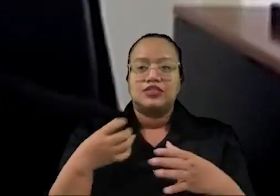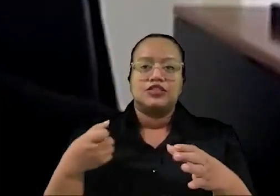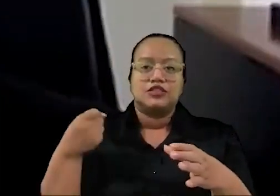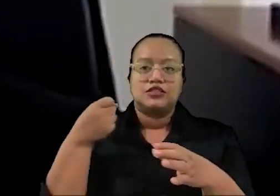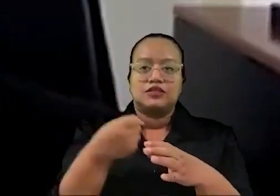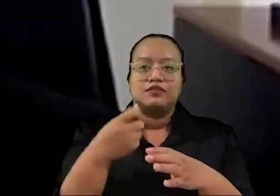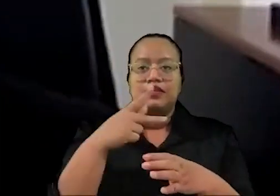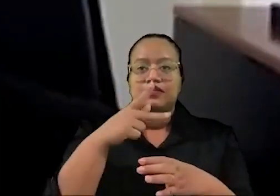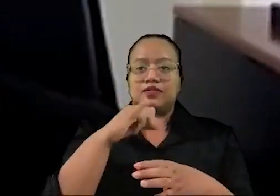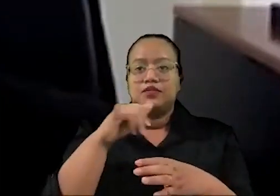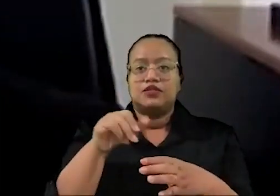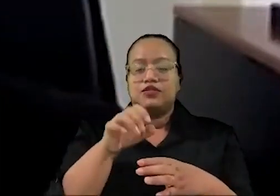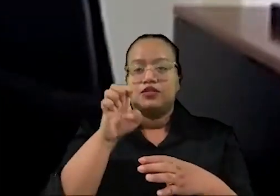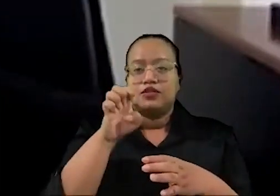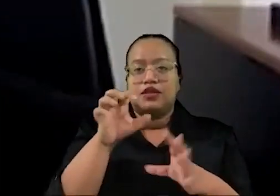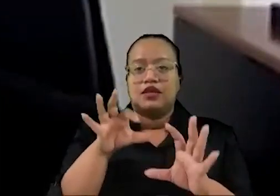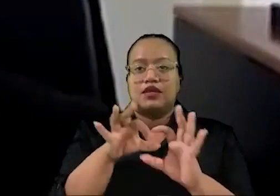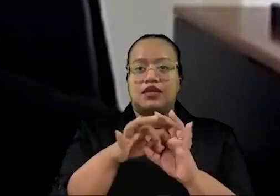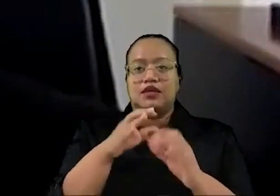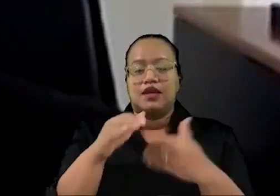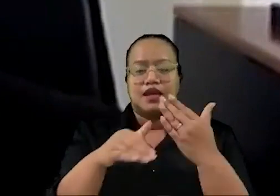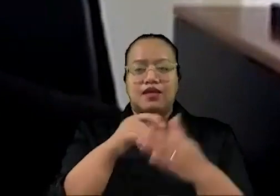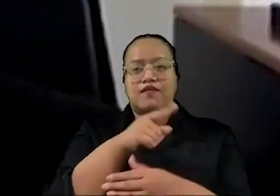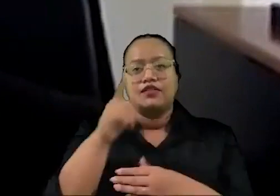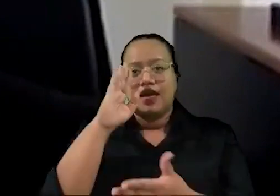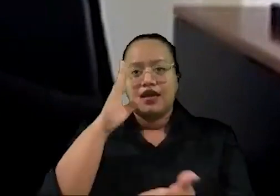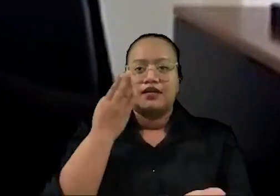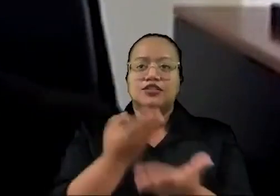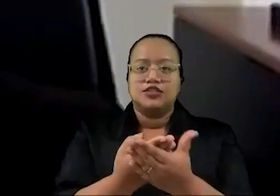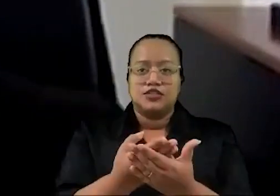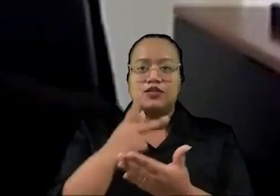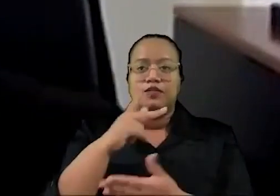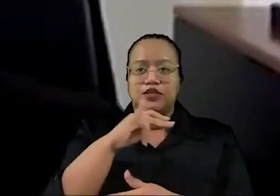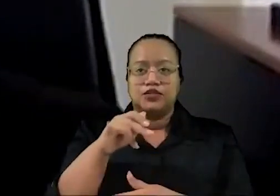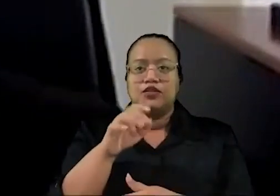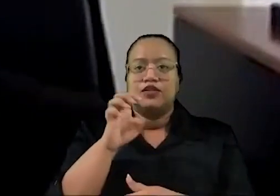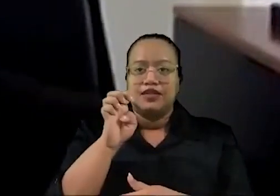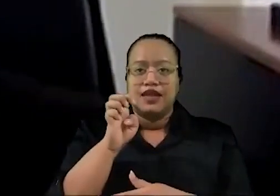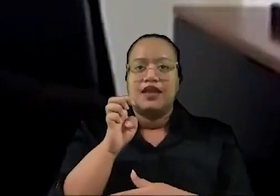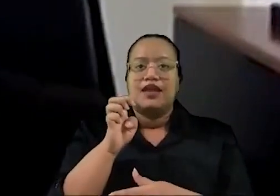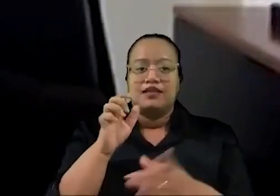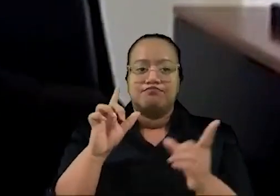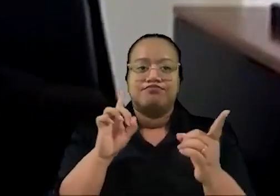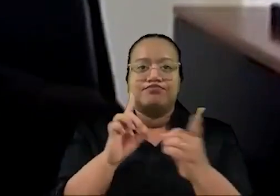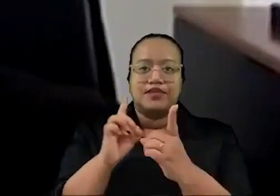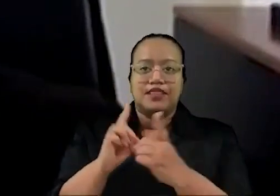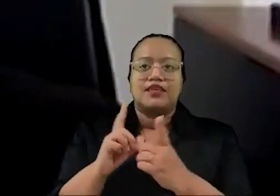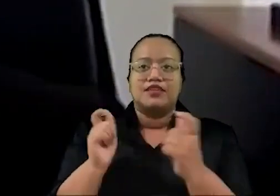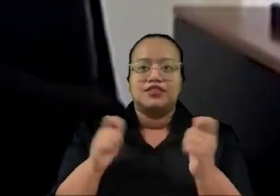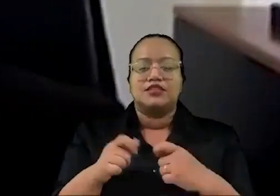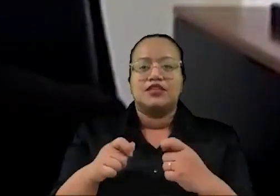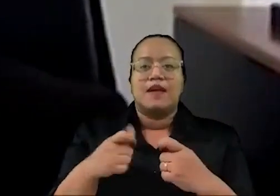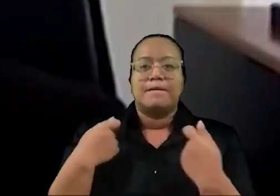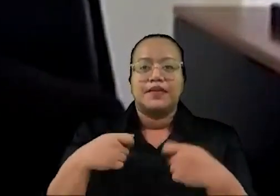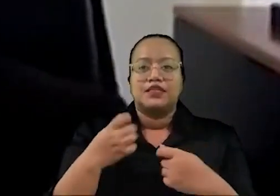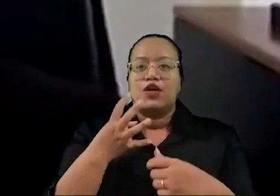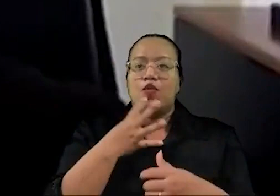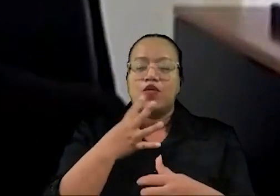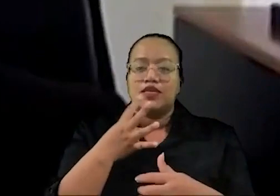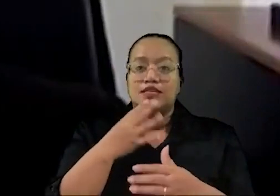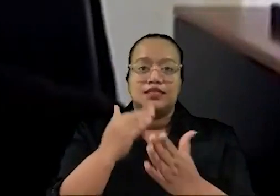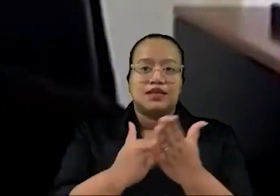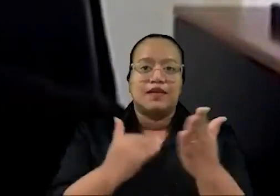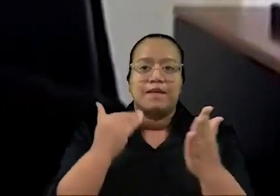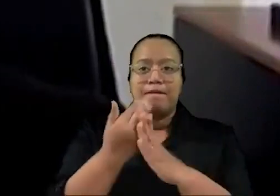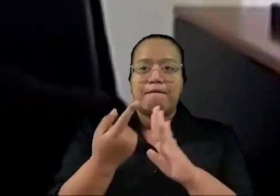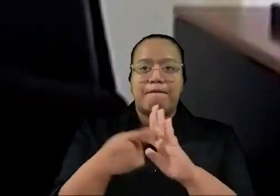o PJE, ele nos atende. O que a gente precisa é conhecer cada vez mais e trabalhar em colaboração para poder saber